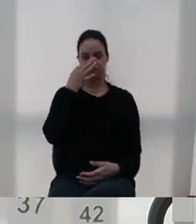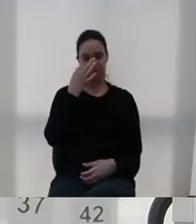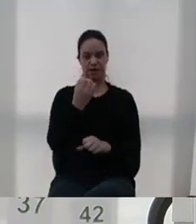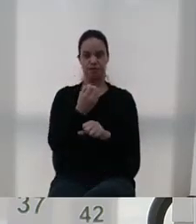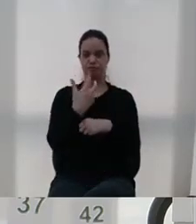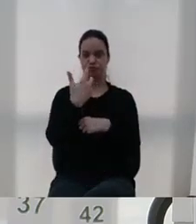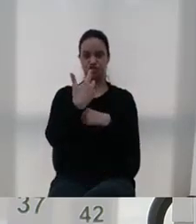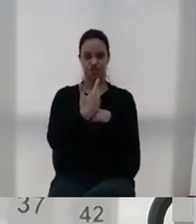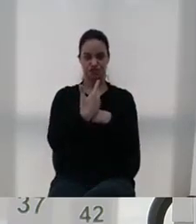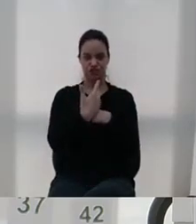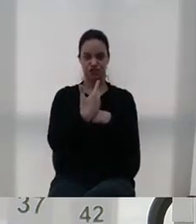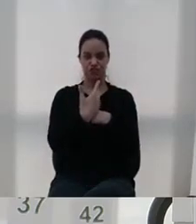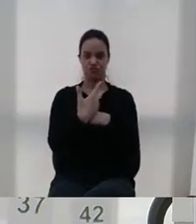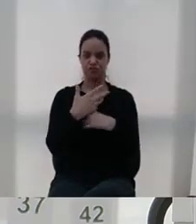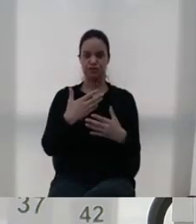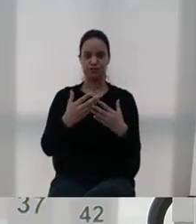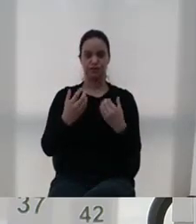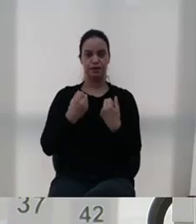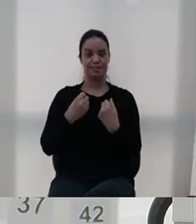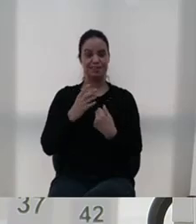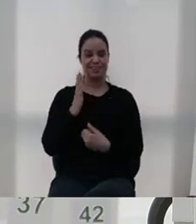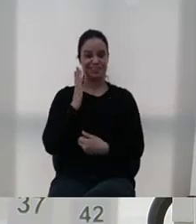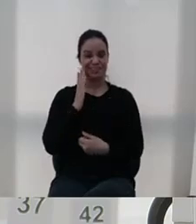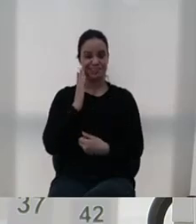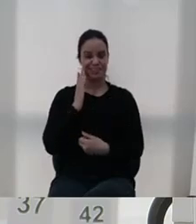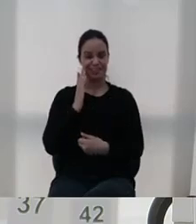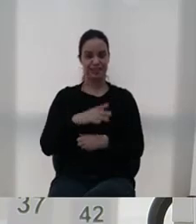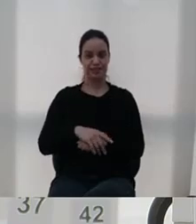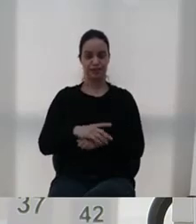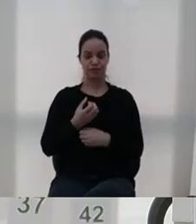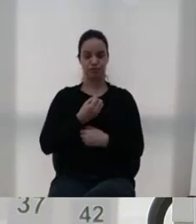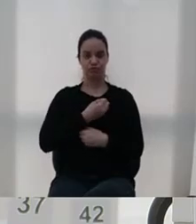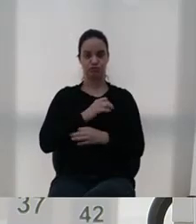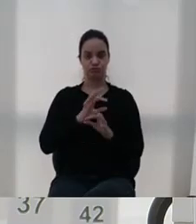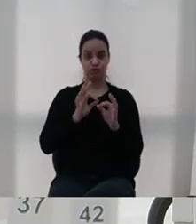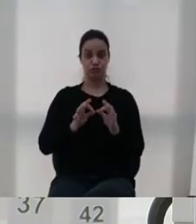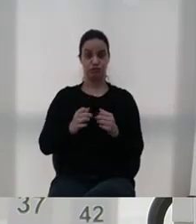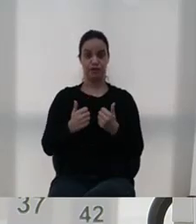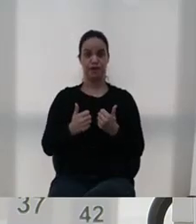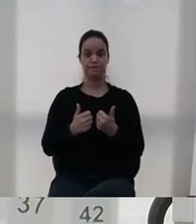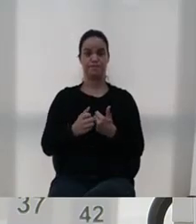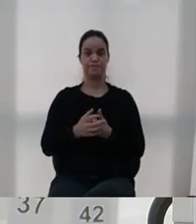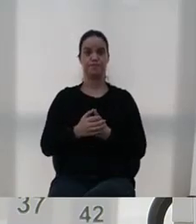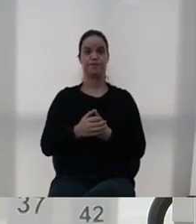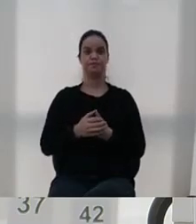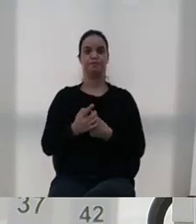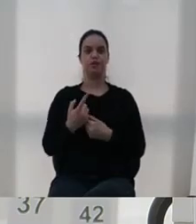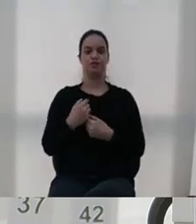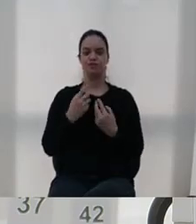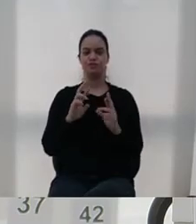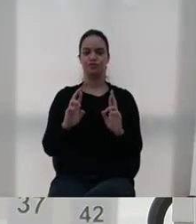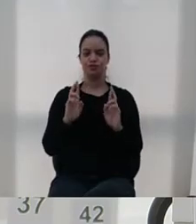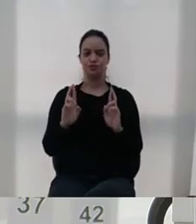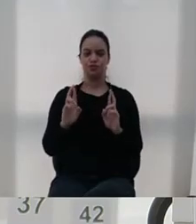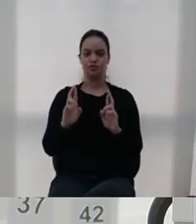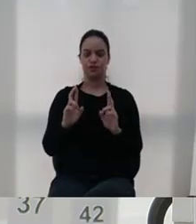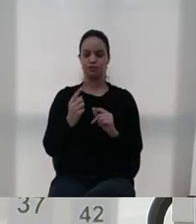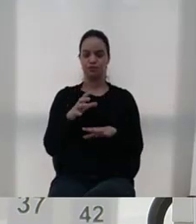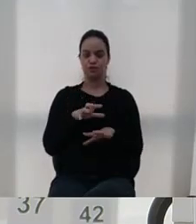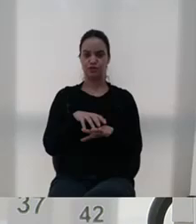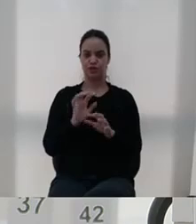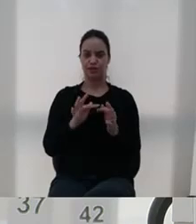números de intimações, também devem ser levados em consideração na parametrização dos oficiais. A gente espera que a unidade família não